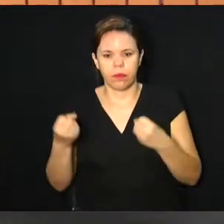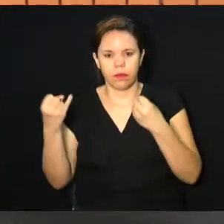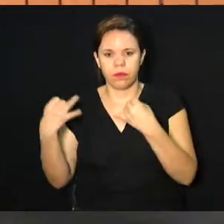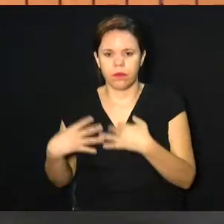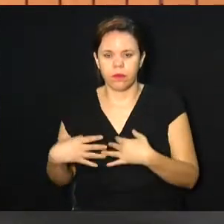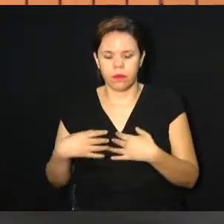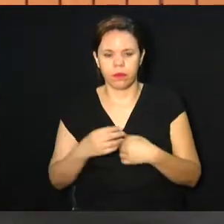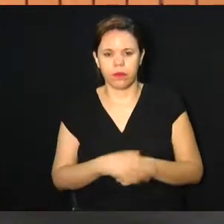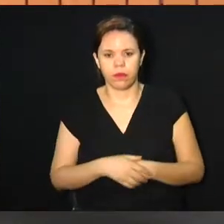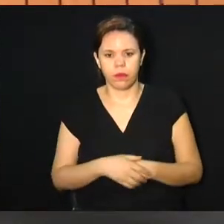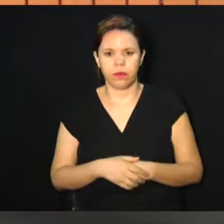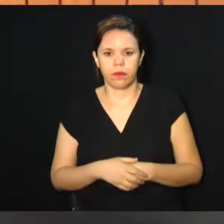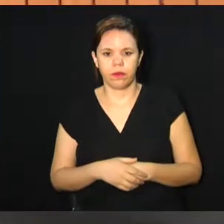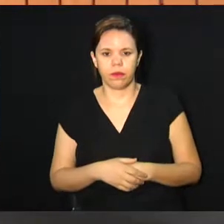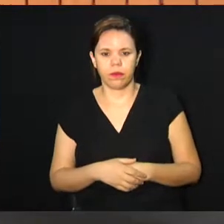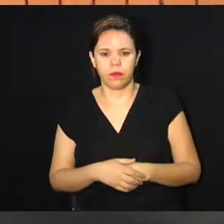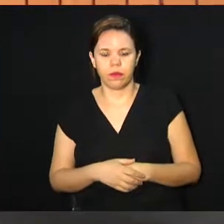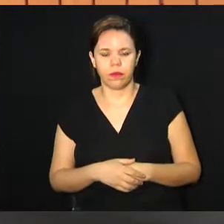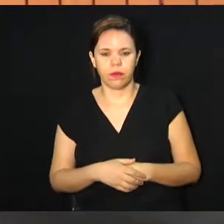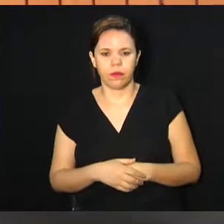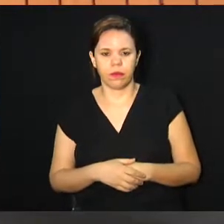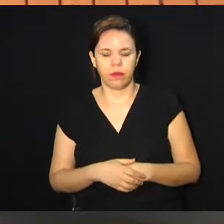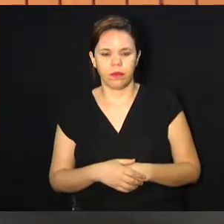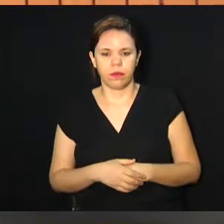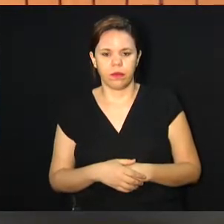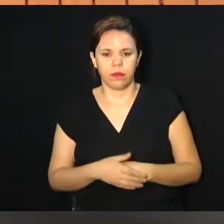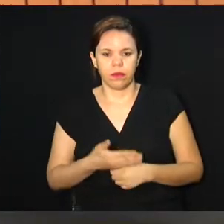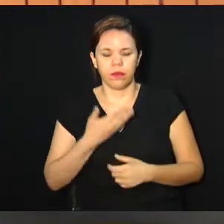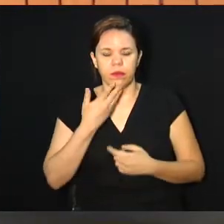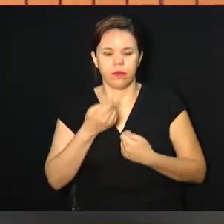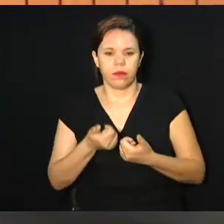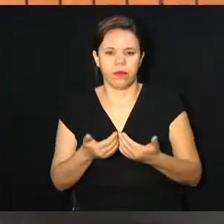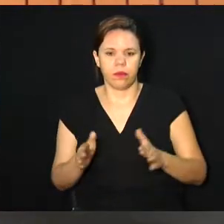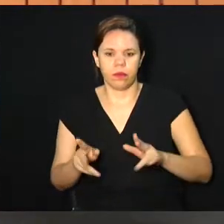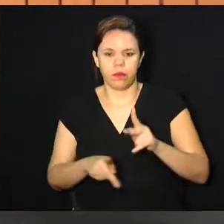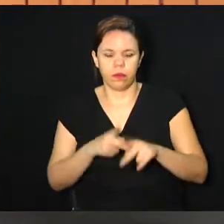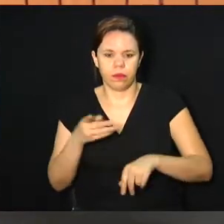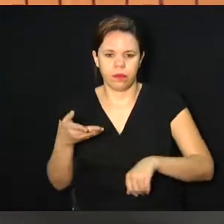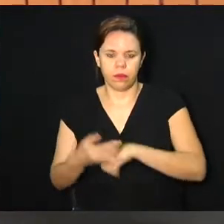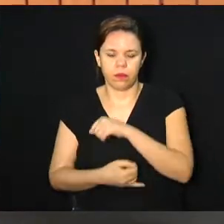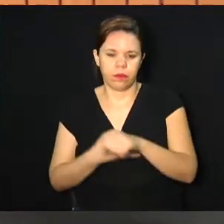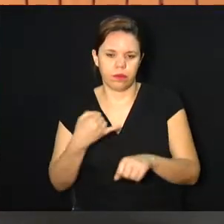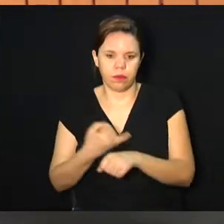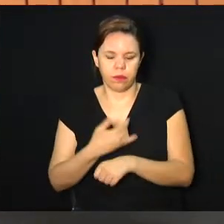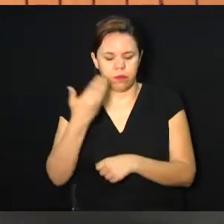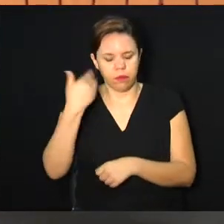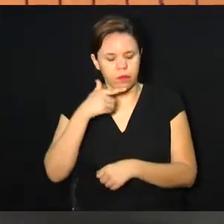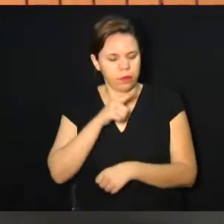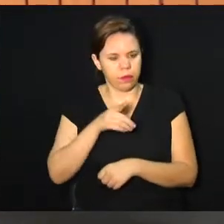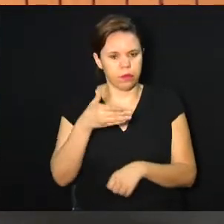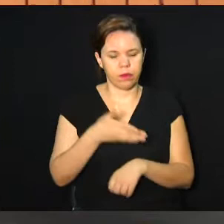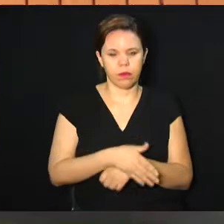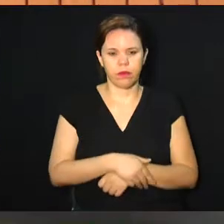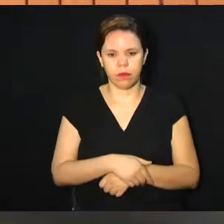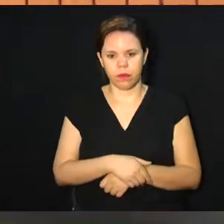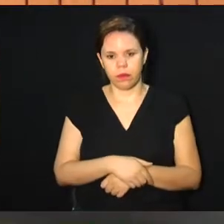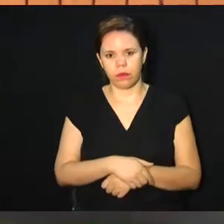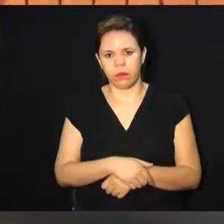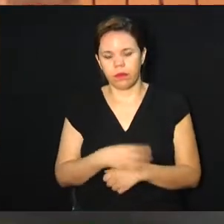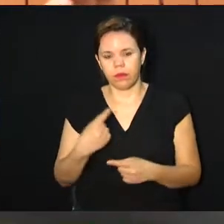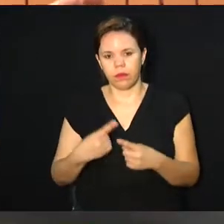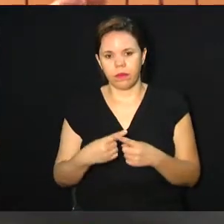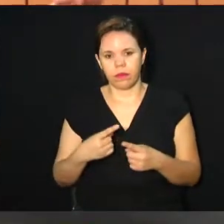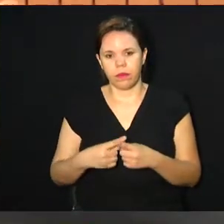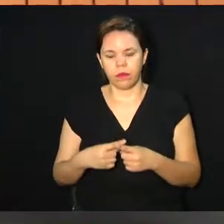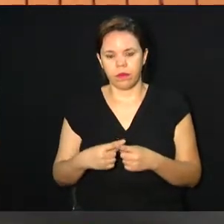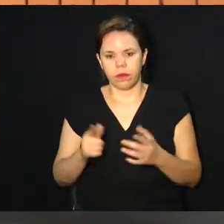também acessíveis, e facilite o acesso a esse site, porque eu aqui não consigo, eu consegui acessar, porque o Correio